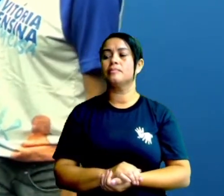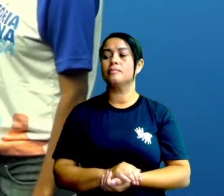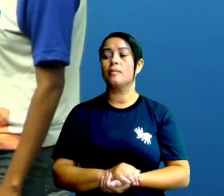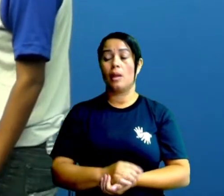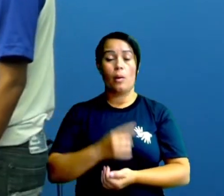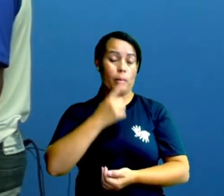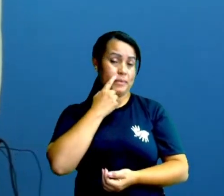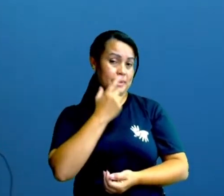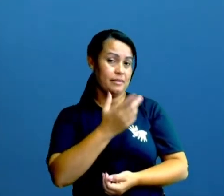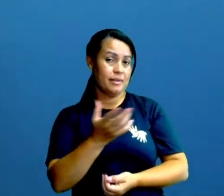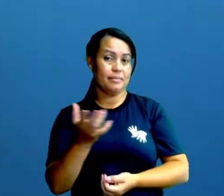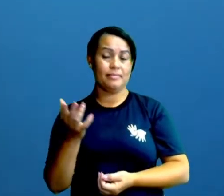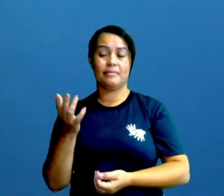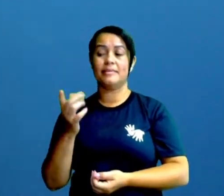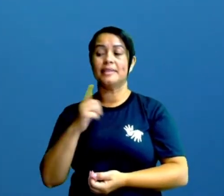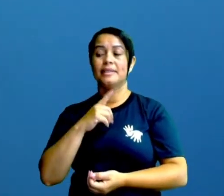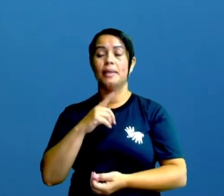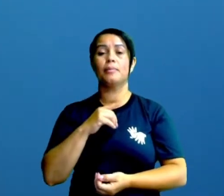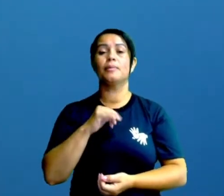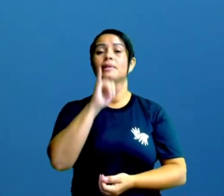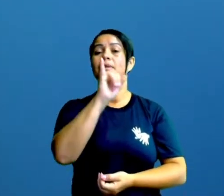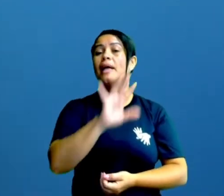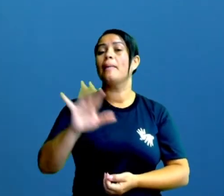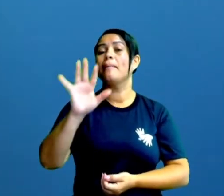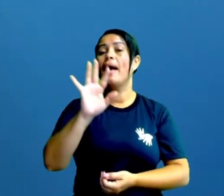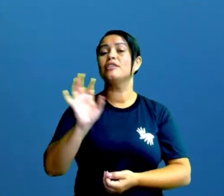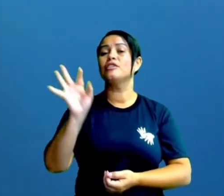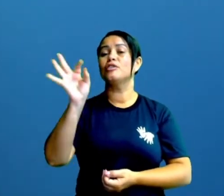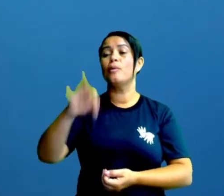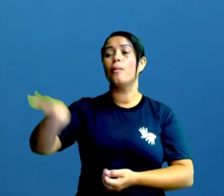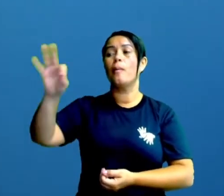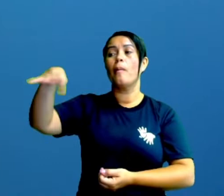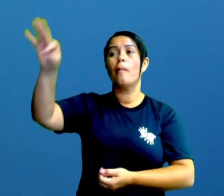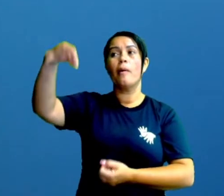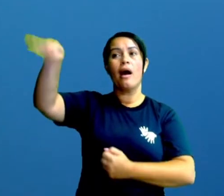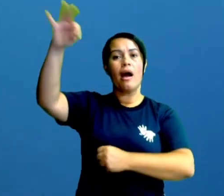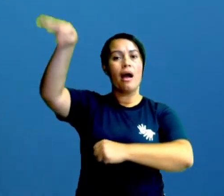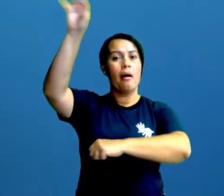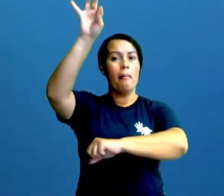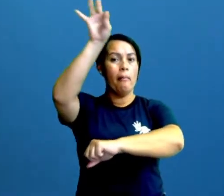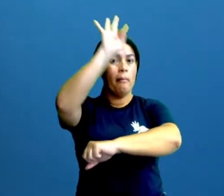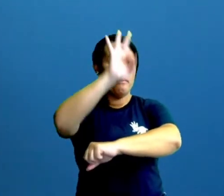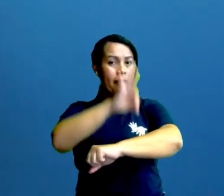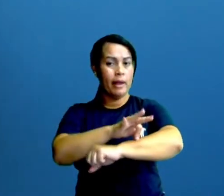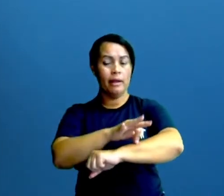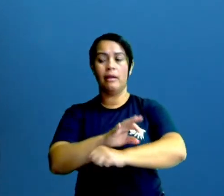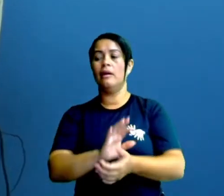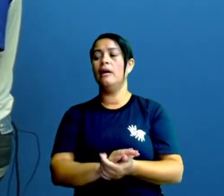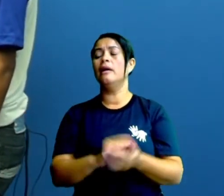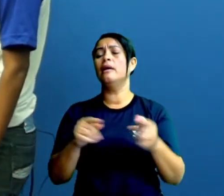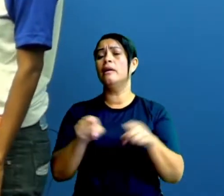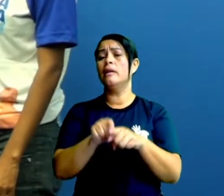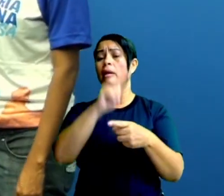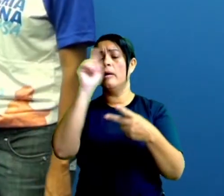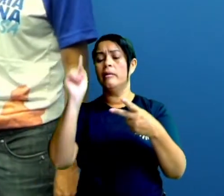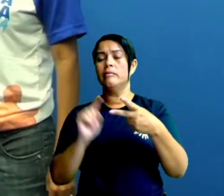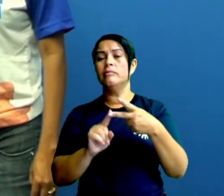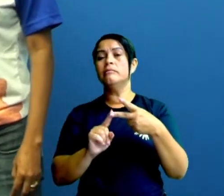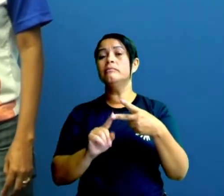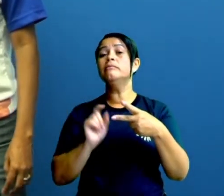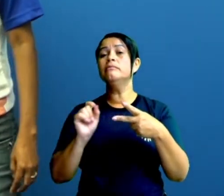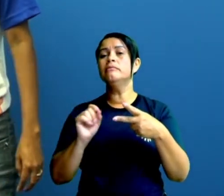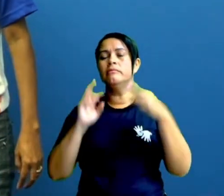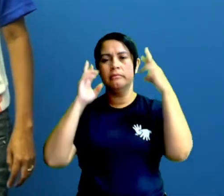agora que nós temos só a imagem de uma Abelha Isso mesmo minha aqui a imagem